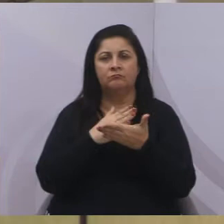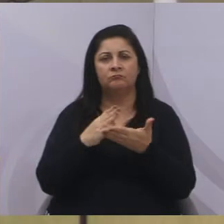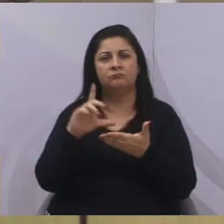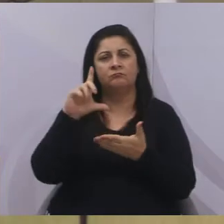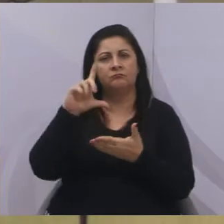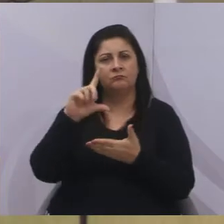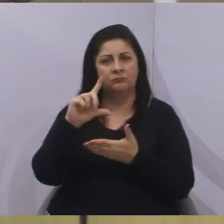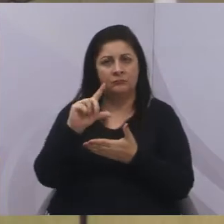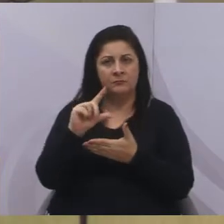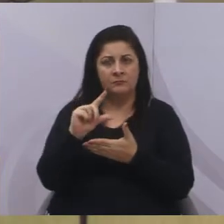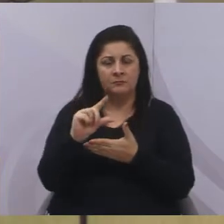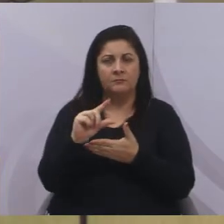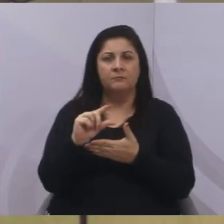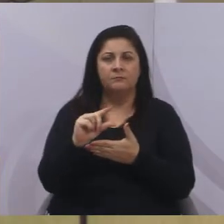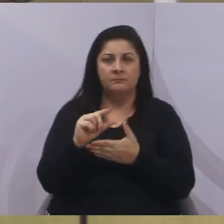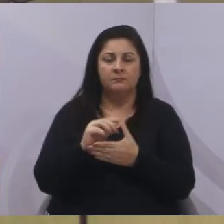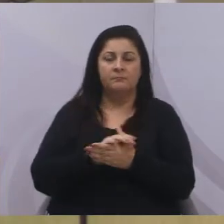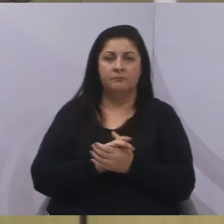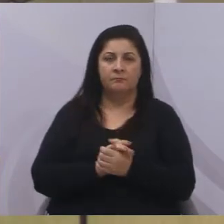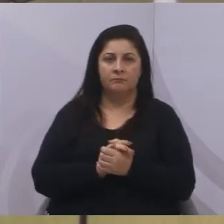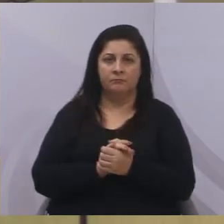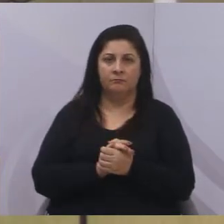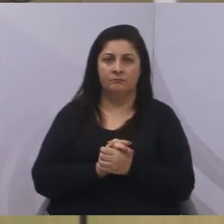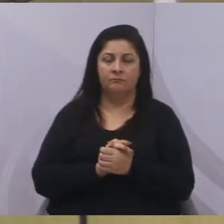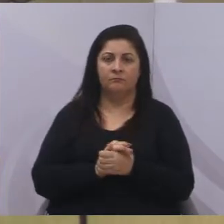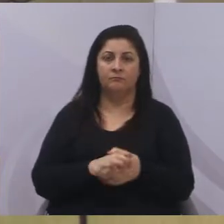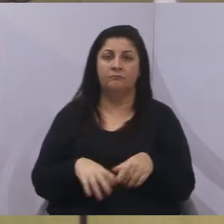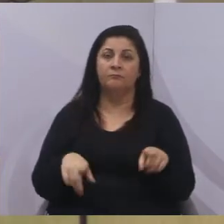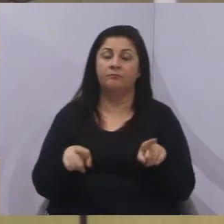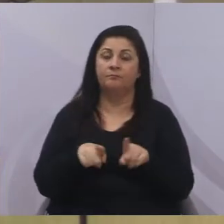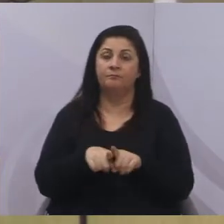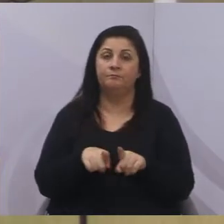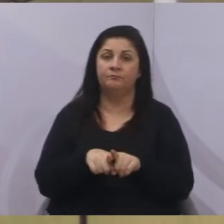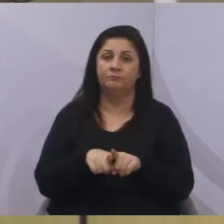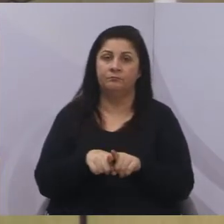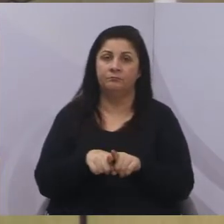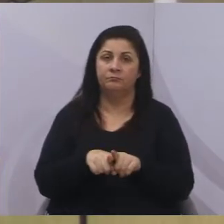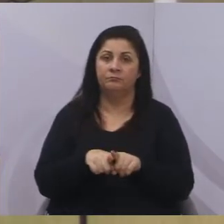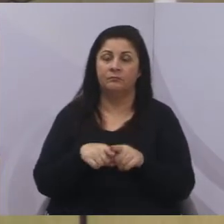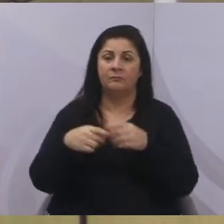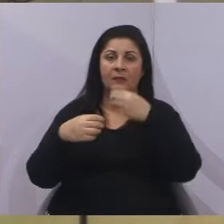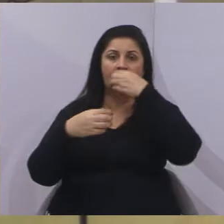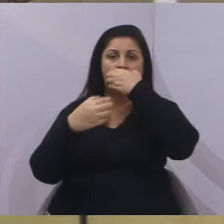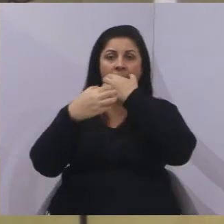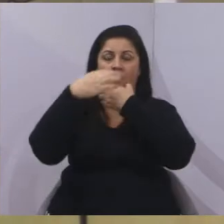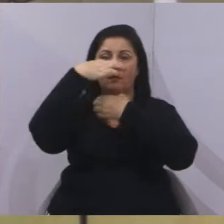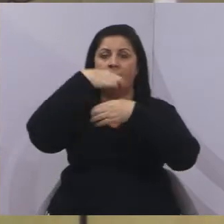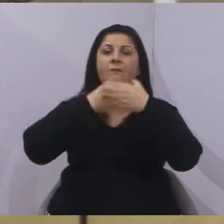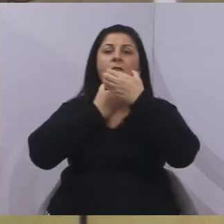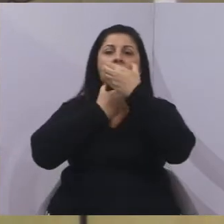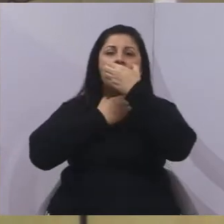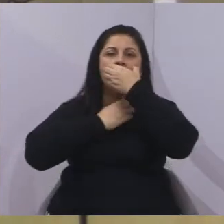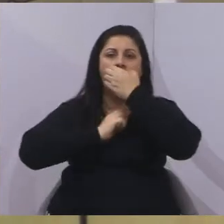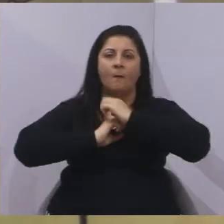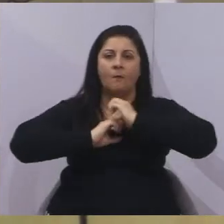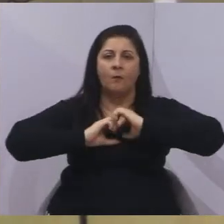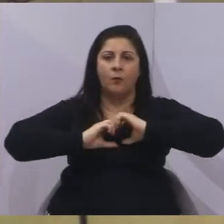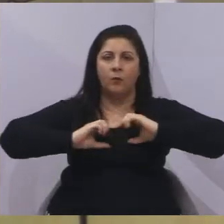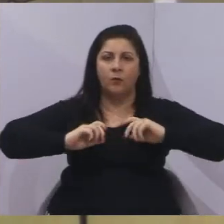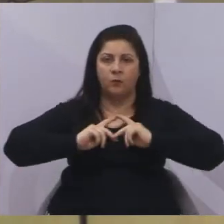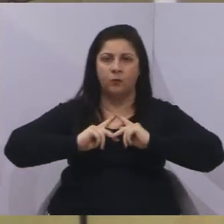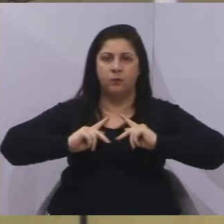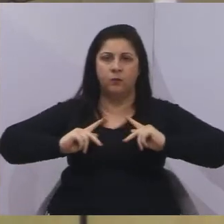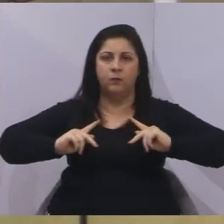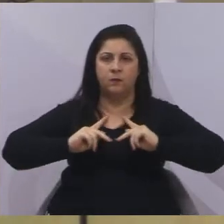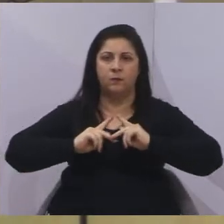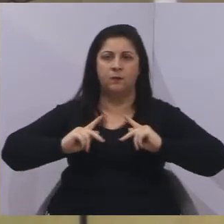uma melhora nesses números e também no kit intubação, porque a Santa Casa foi obrigada a suspender